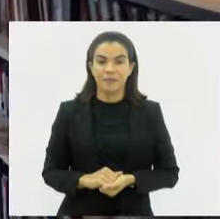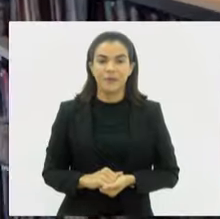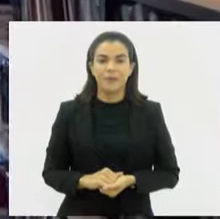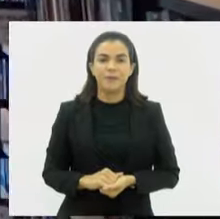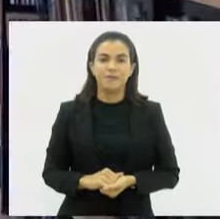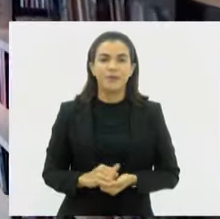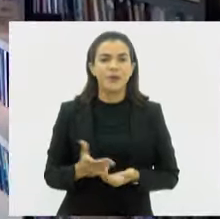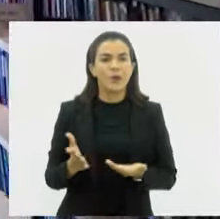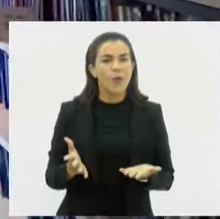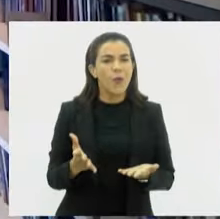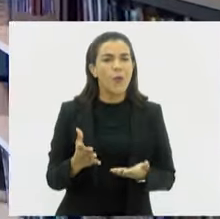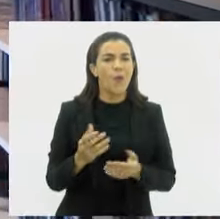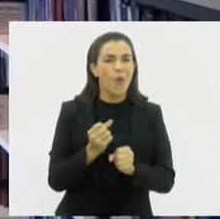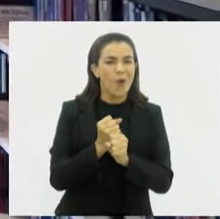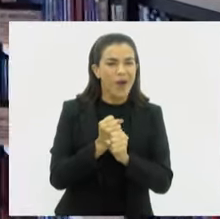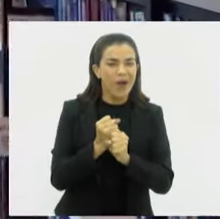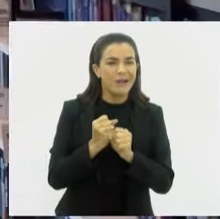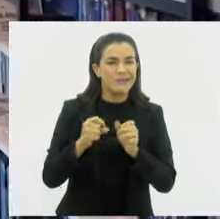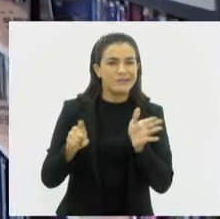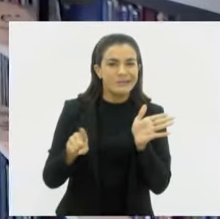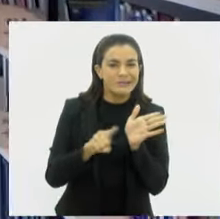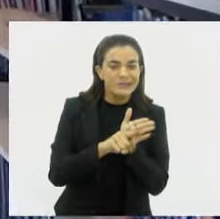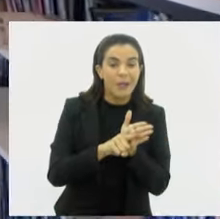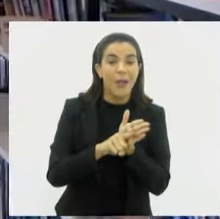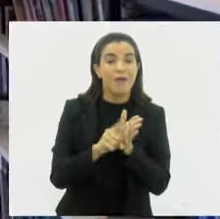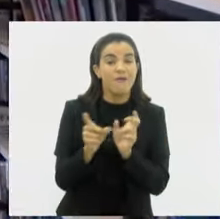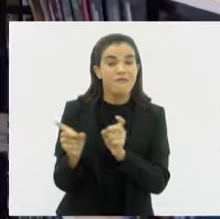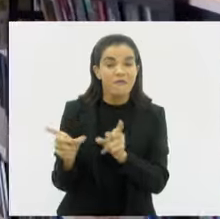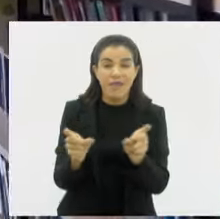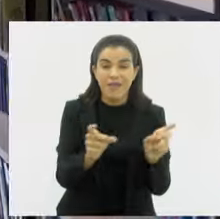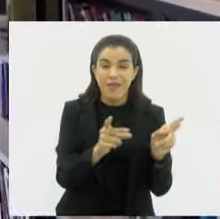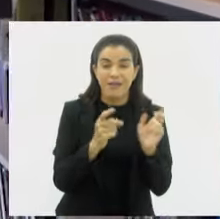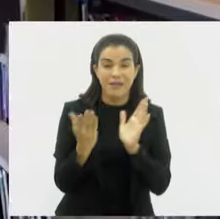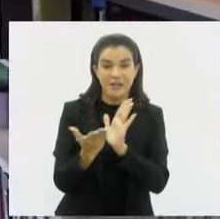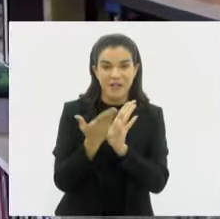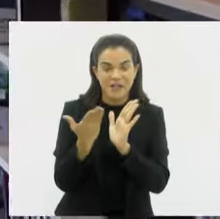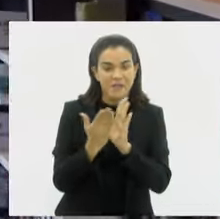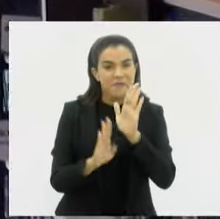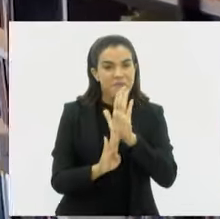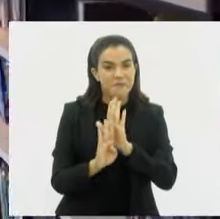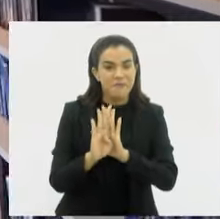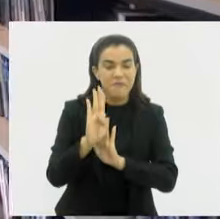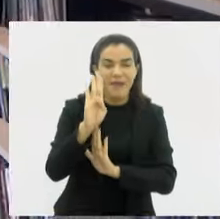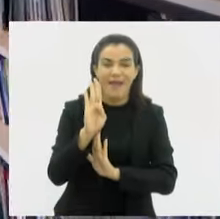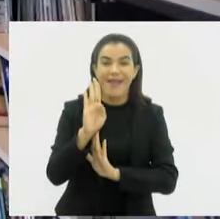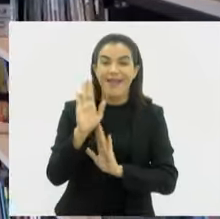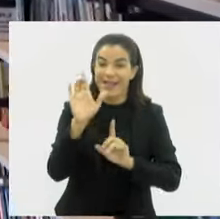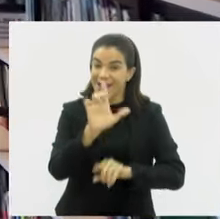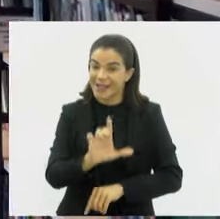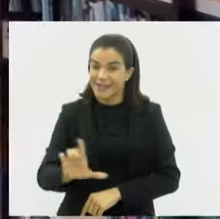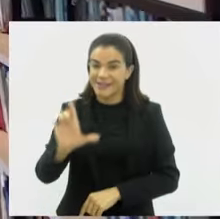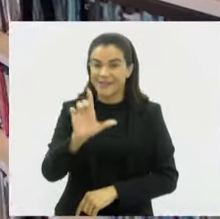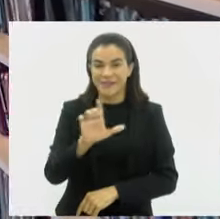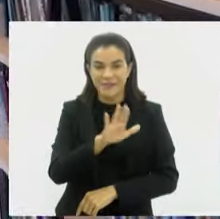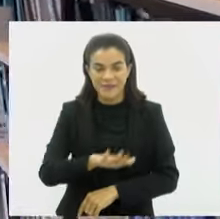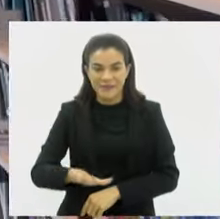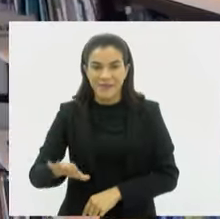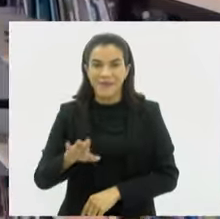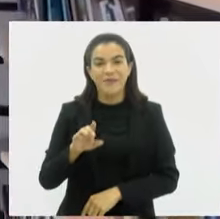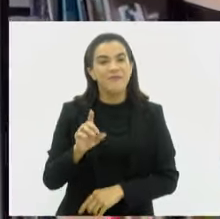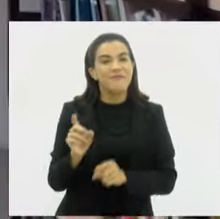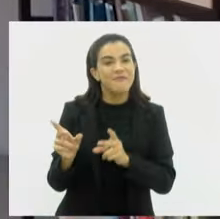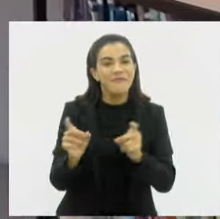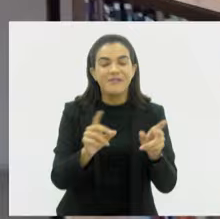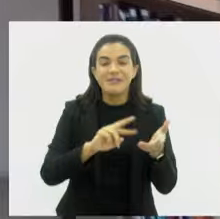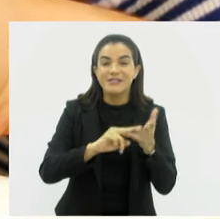Depois de um início de ano negativo, o mercado de livros vem apresentando um crescimento nas vendas e a literatura infantil representa praticamente um quarto do